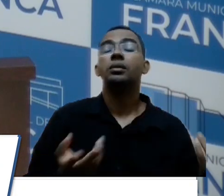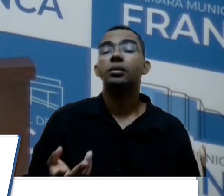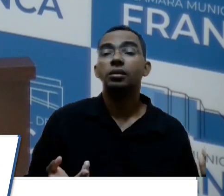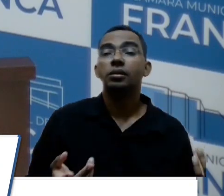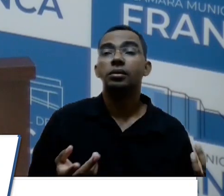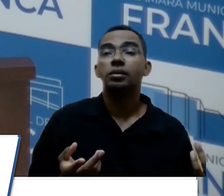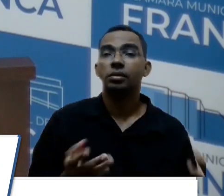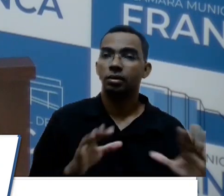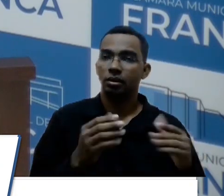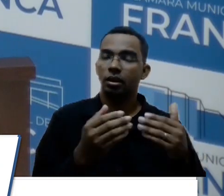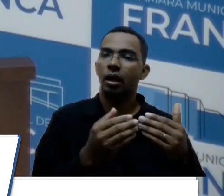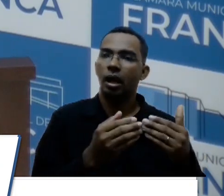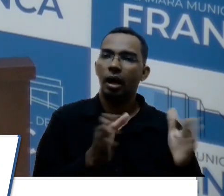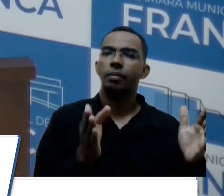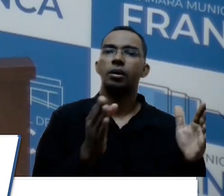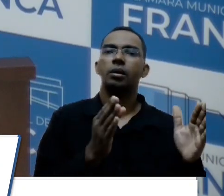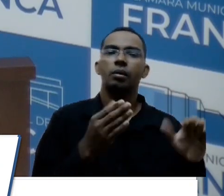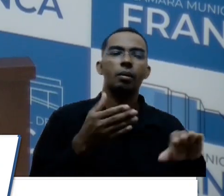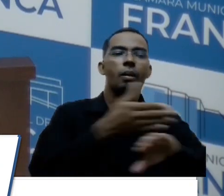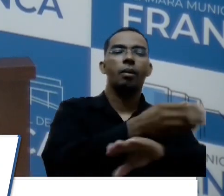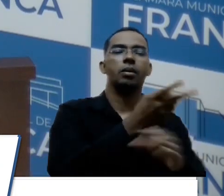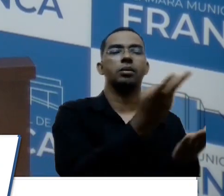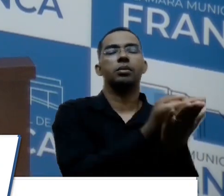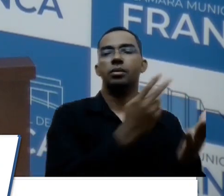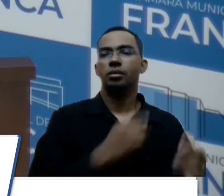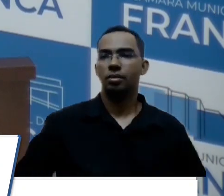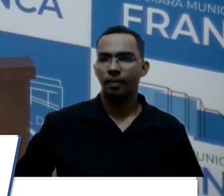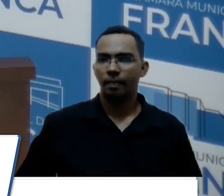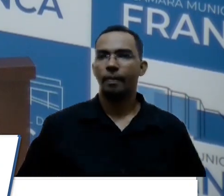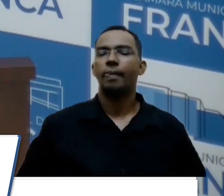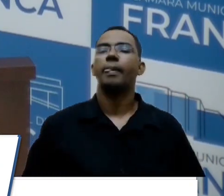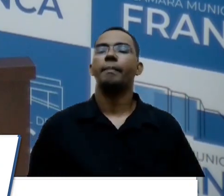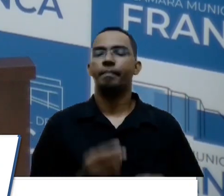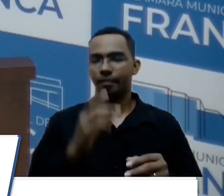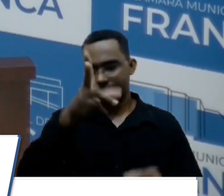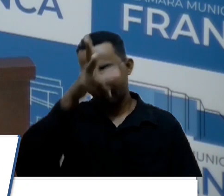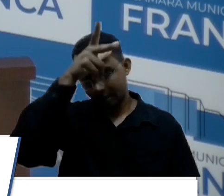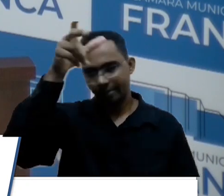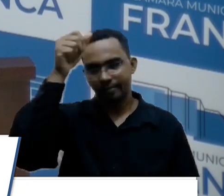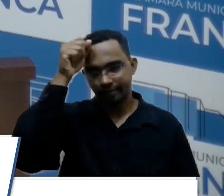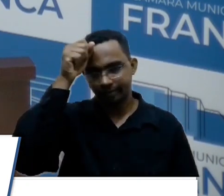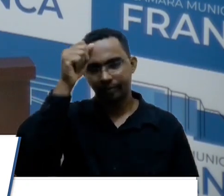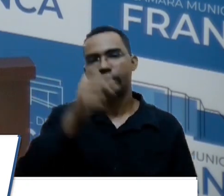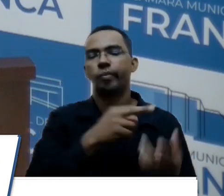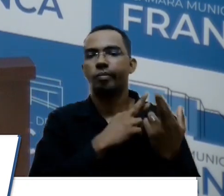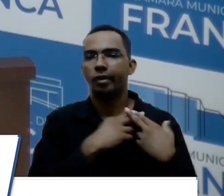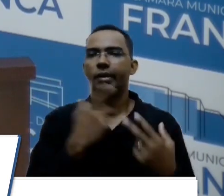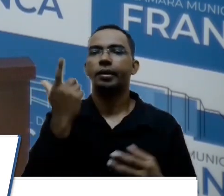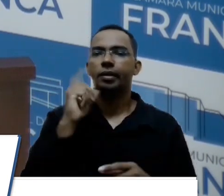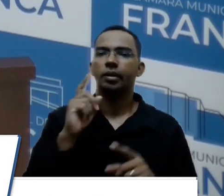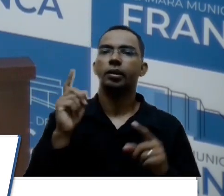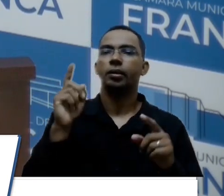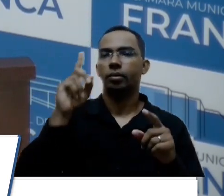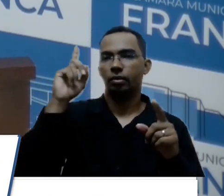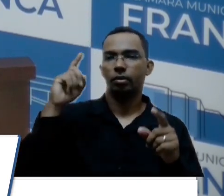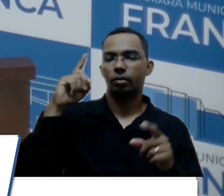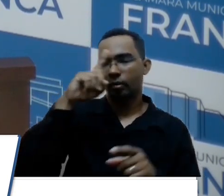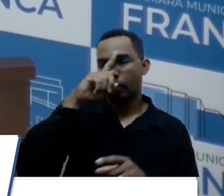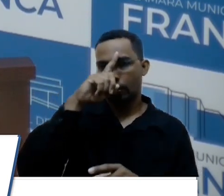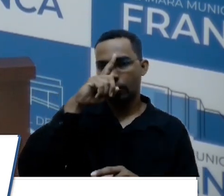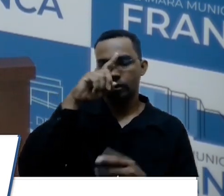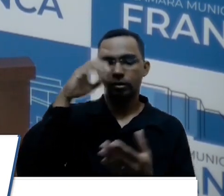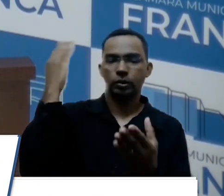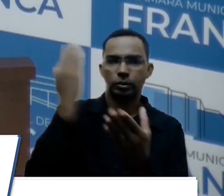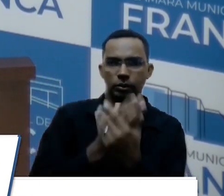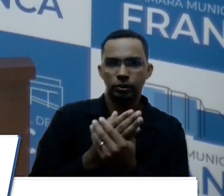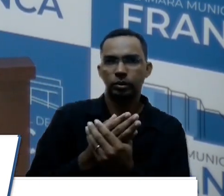abrir o portão para o paciente entrar? Da prefeitura. Quem corre o risco de um processo na cabeça é a